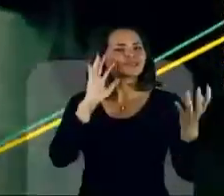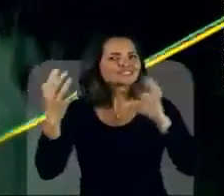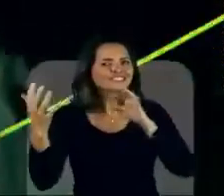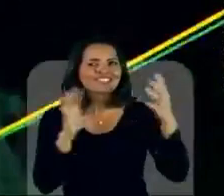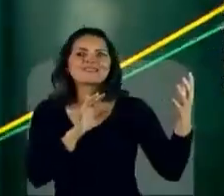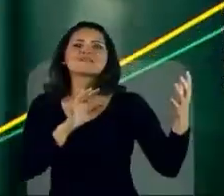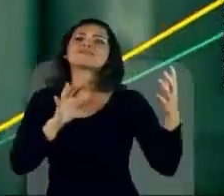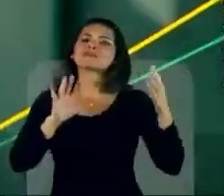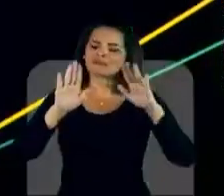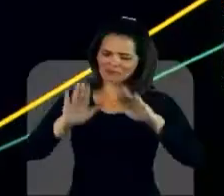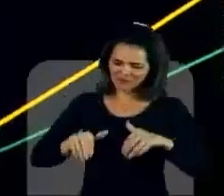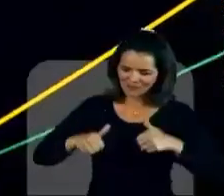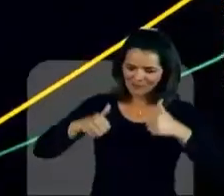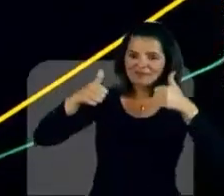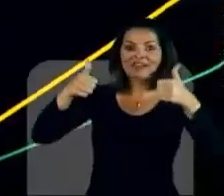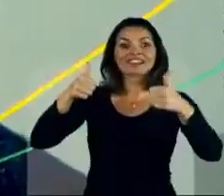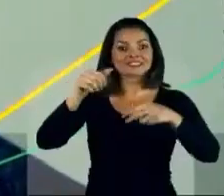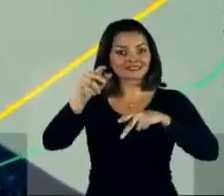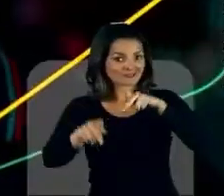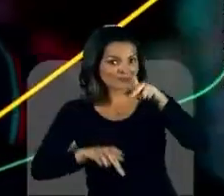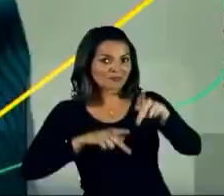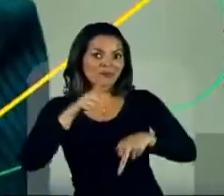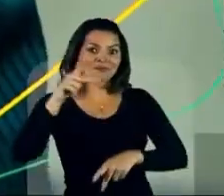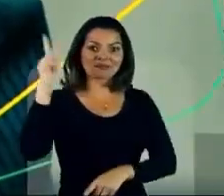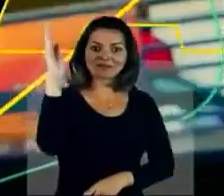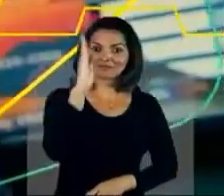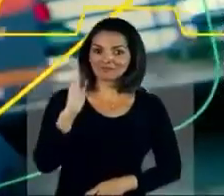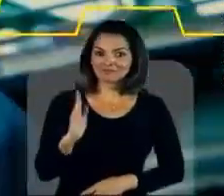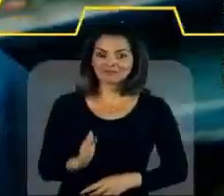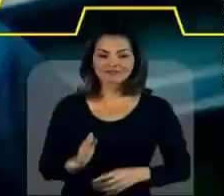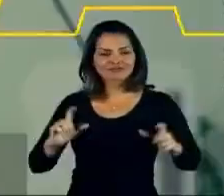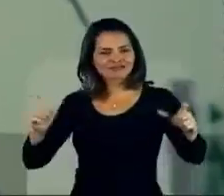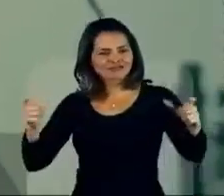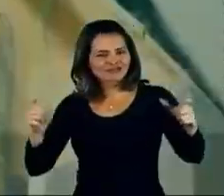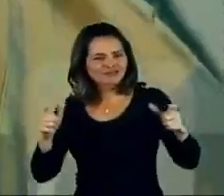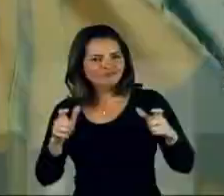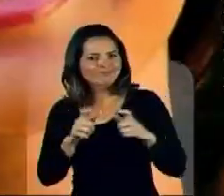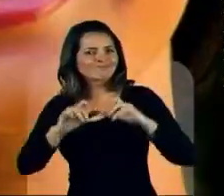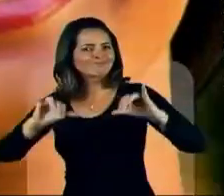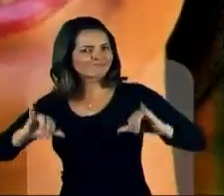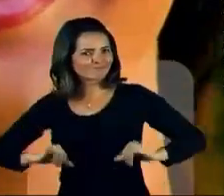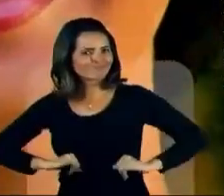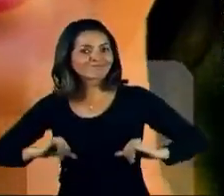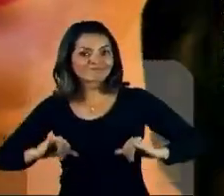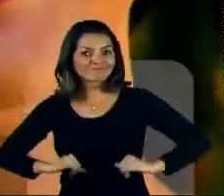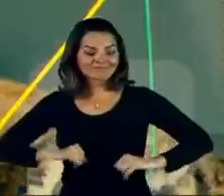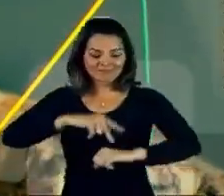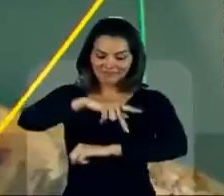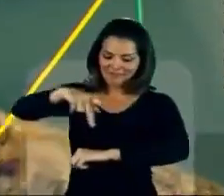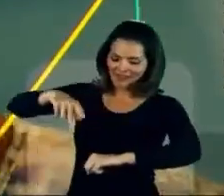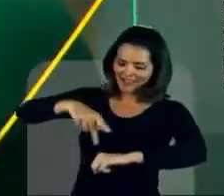diminuindo o sofrimento da nossa pátria, mãe